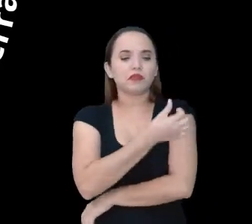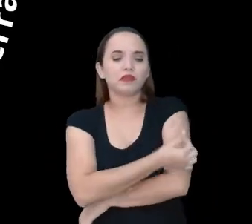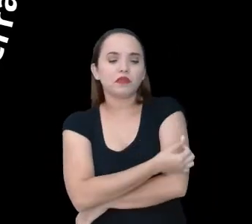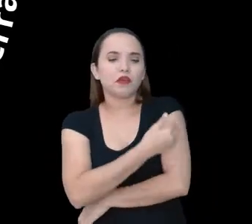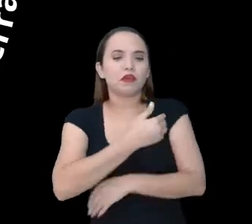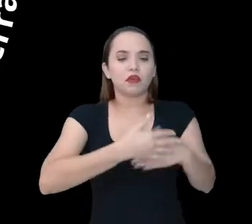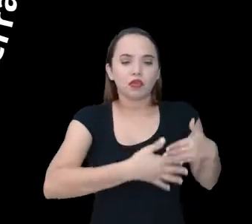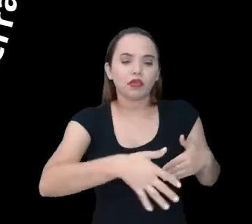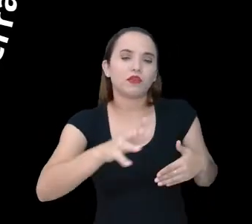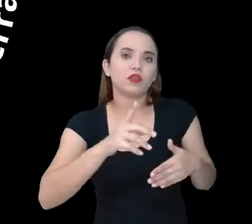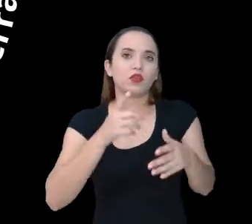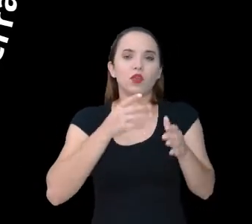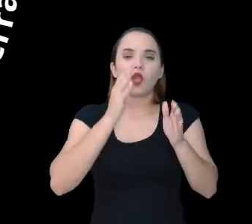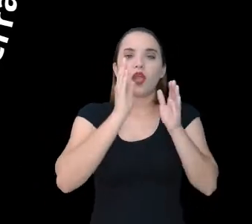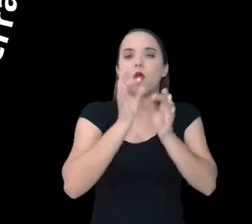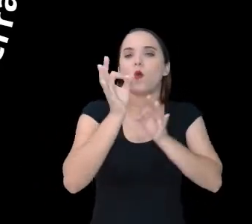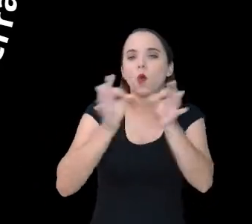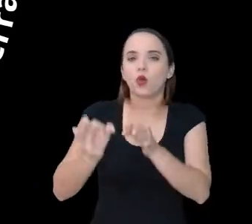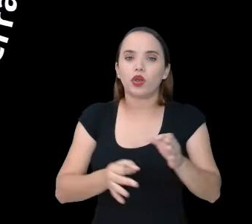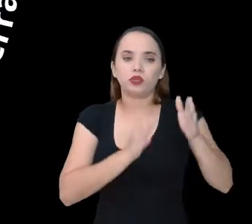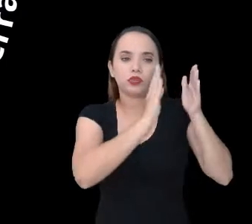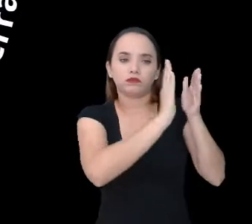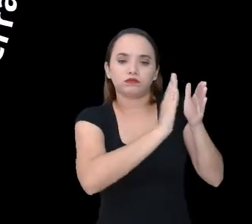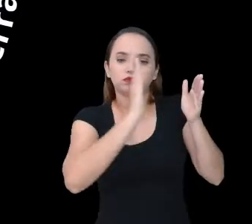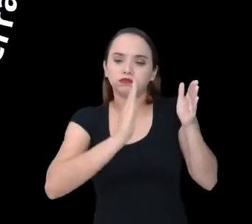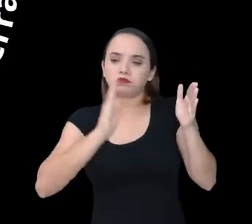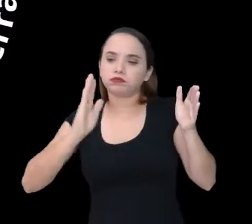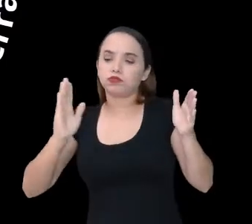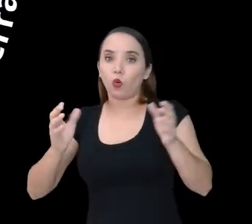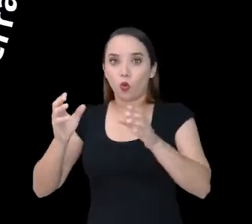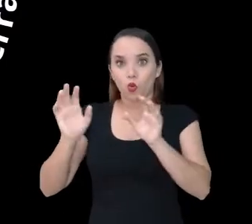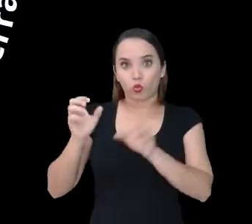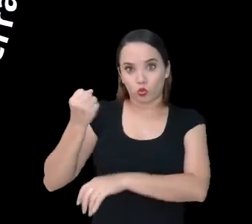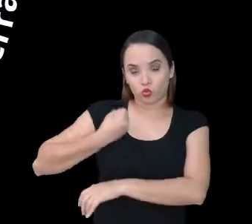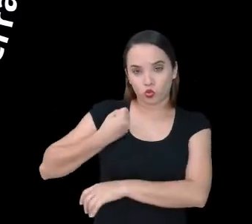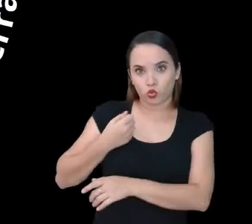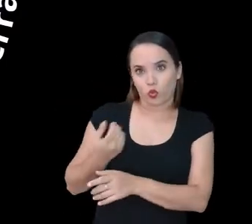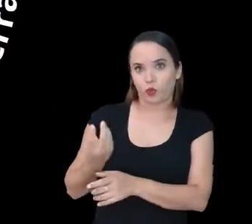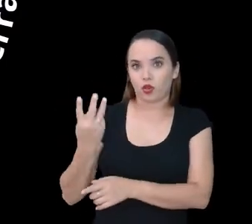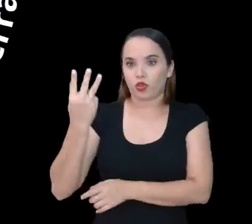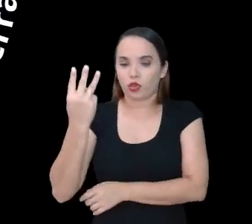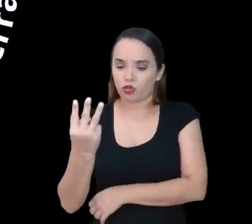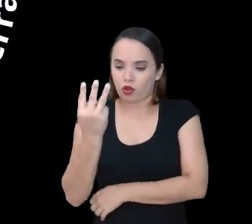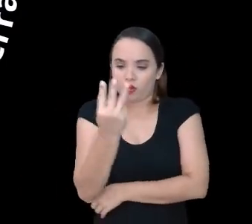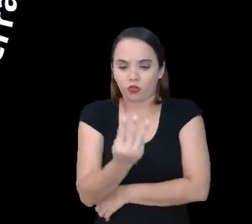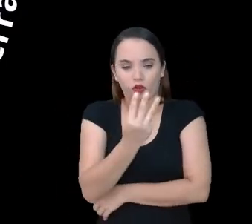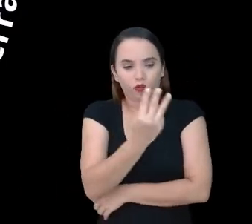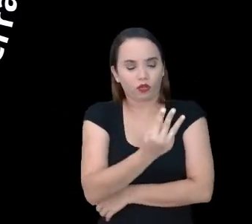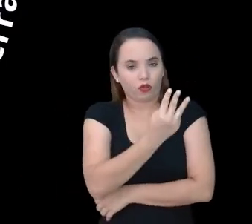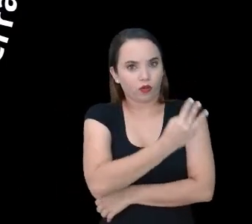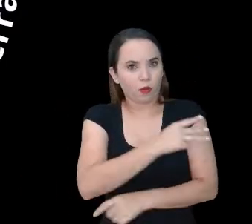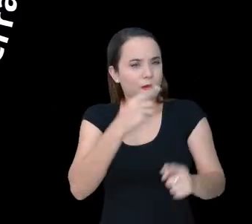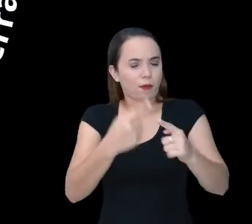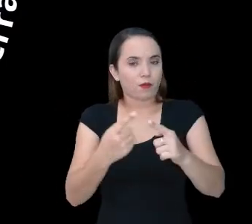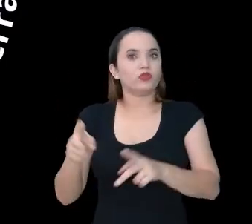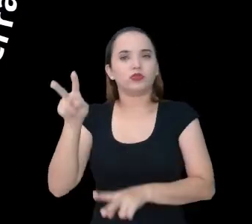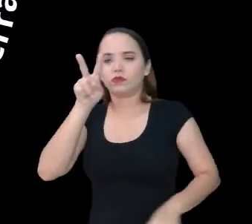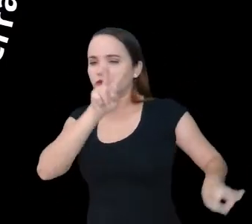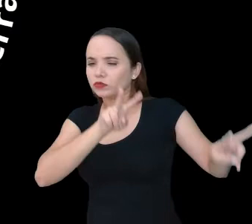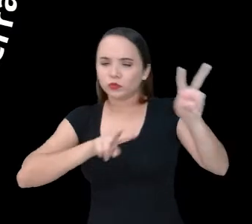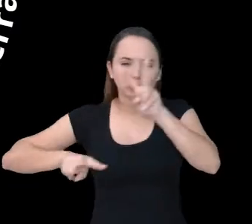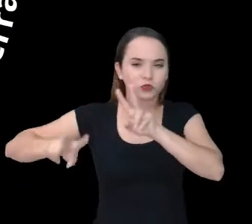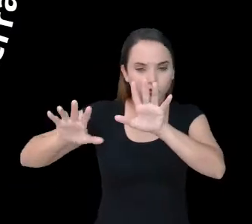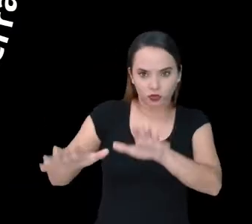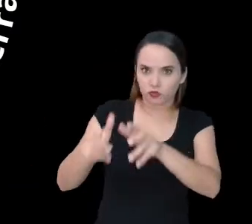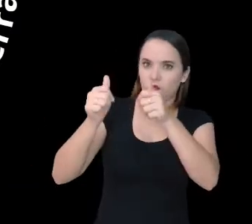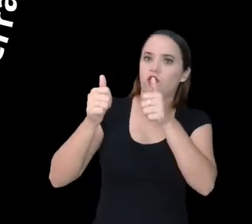aí de 3 em 3, da direita para a esquerda, para a gente visualizar melhor e ler de uma forma melhor o